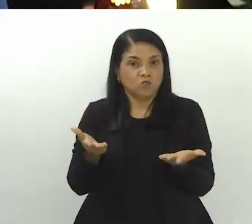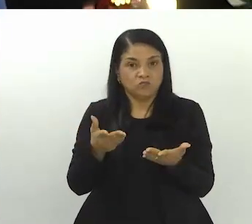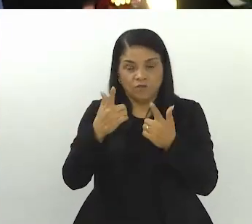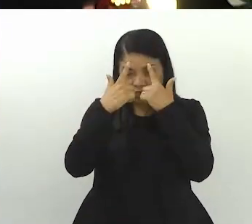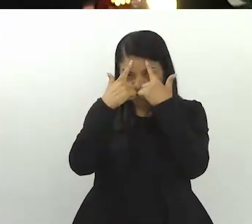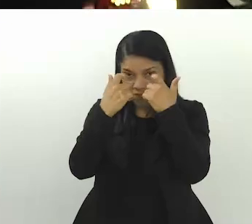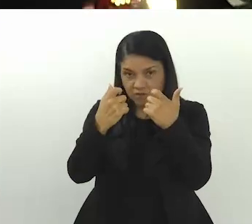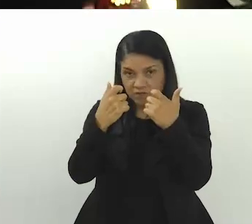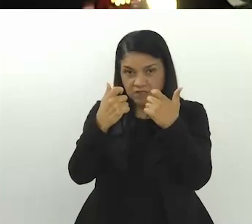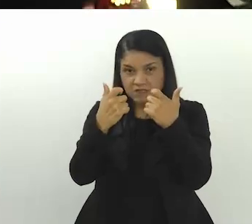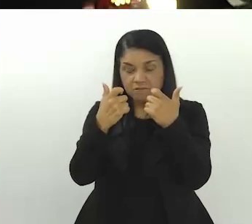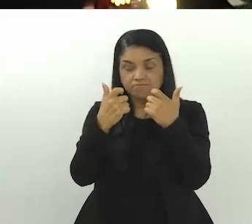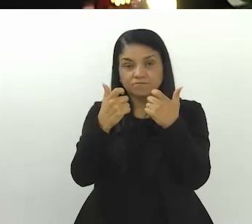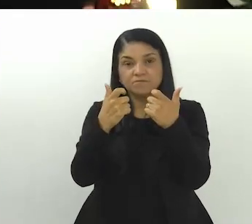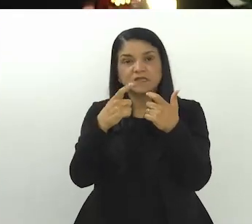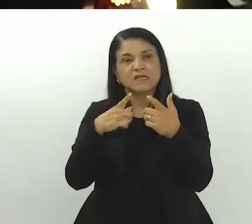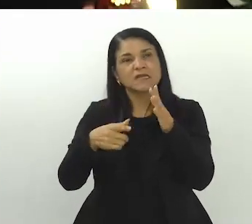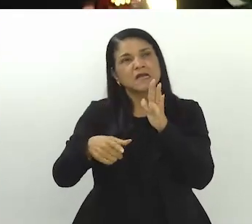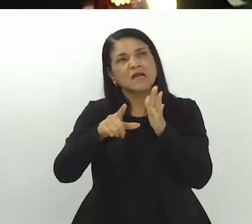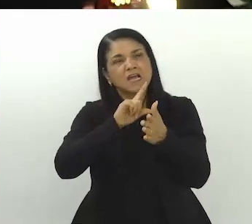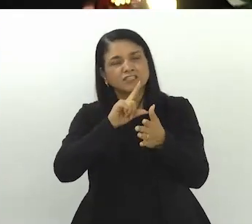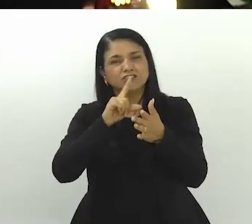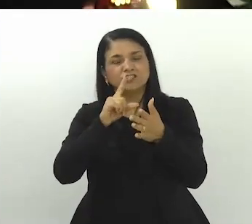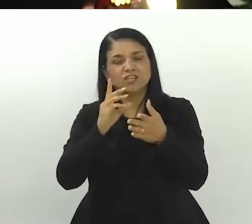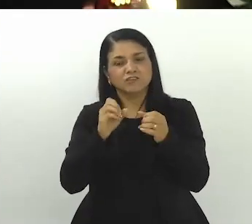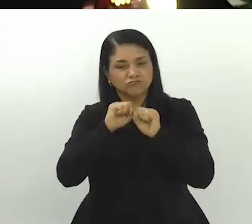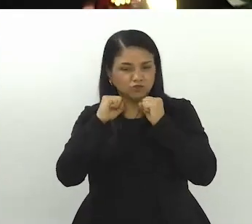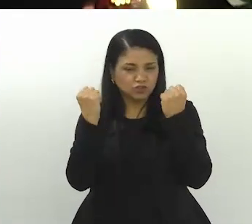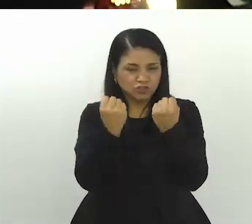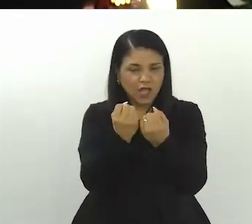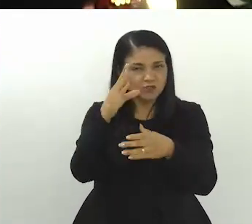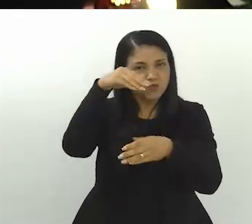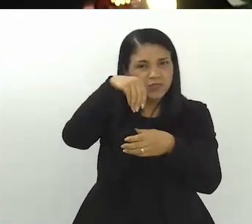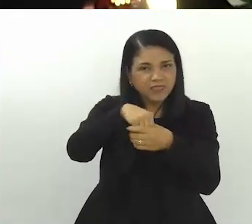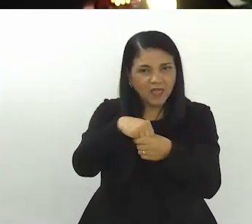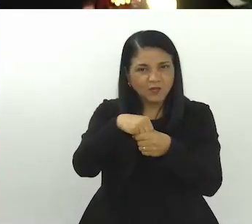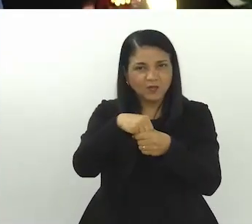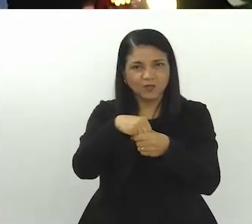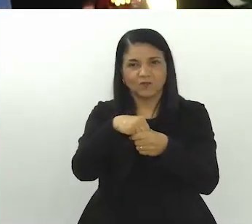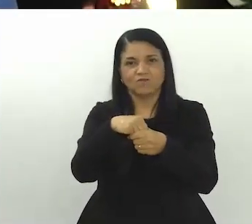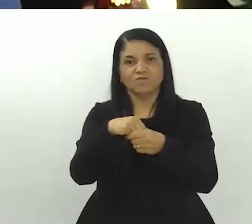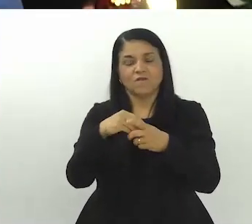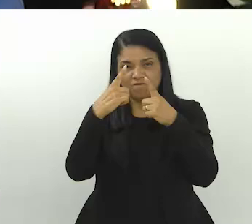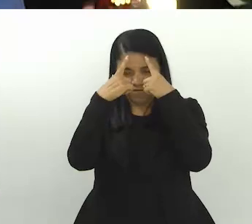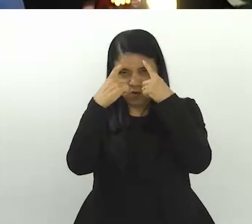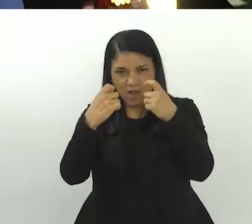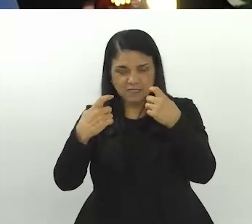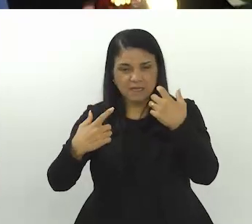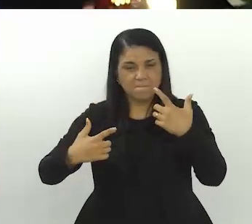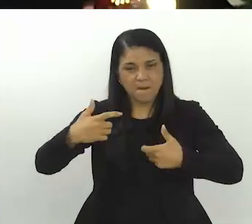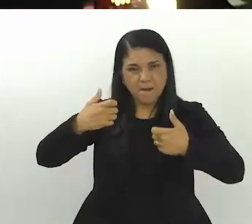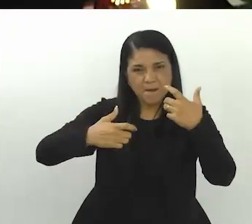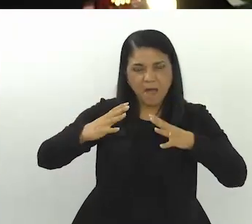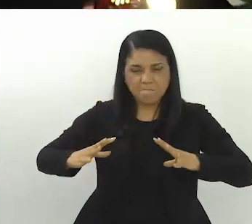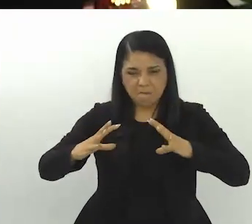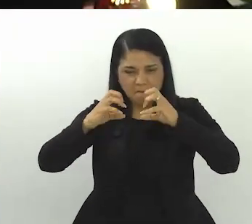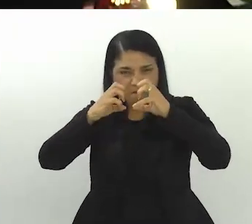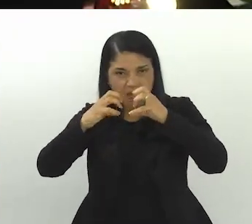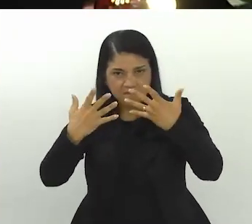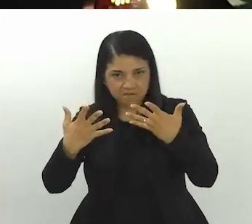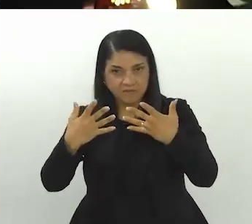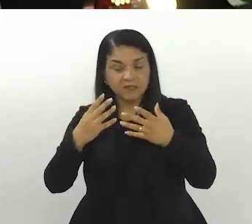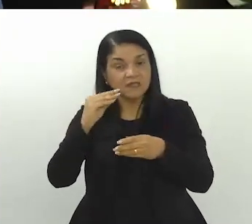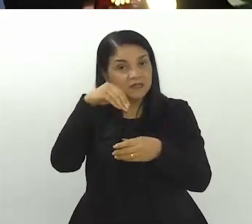ela é localizada. Antigamente era dentro do estádio, né? Quando eles se degladiavam, se matavam ali dentro do